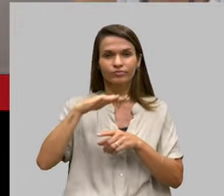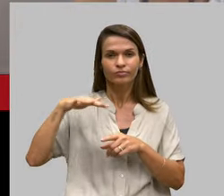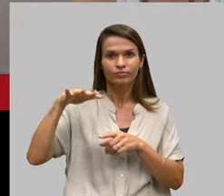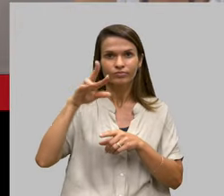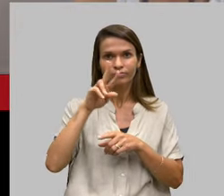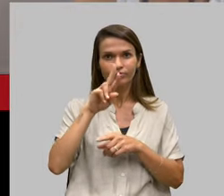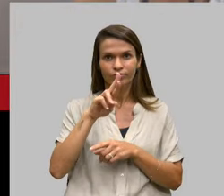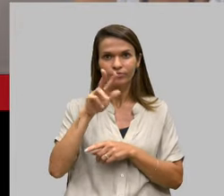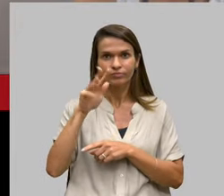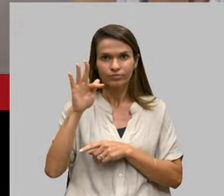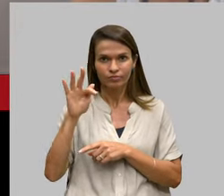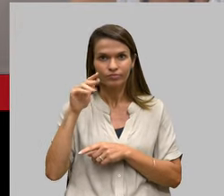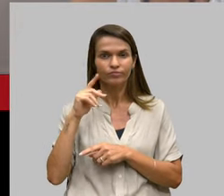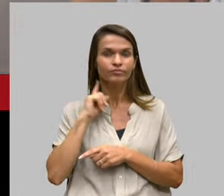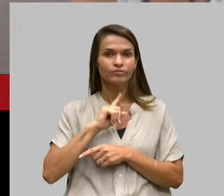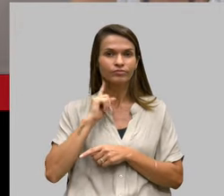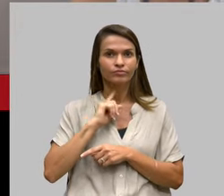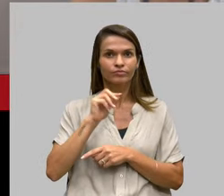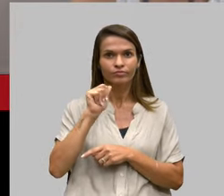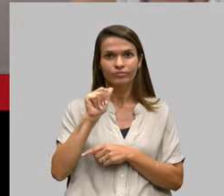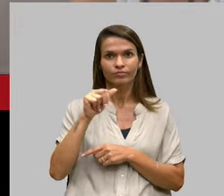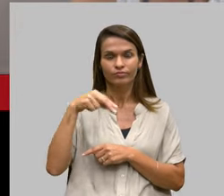Minas Gerais anfip